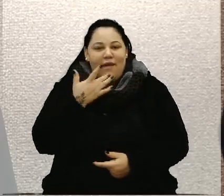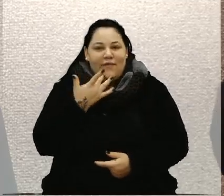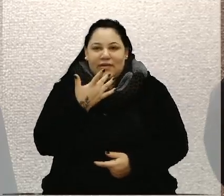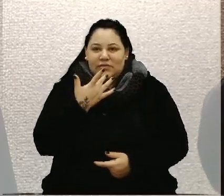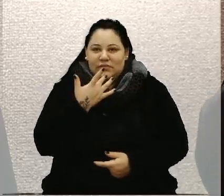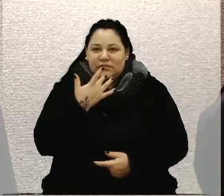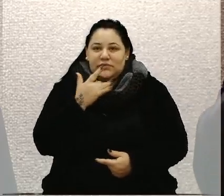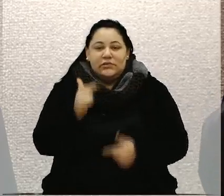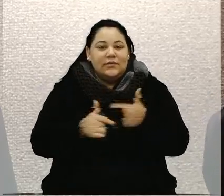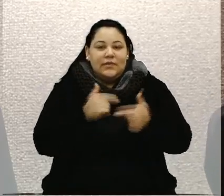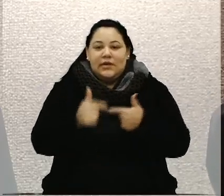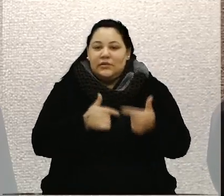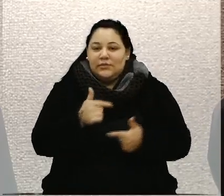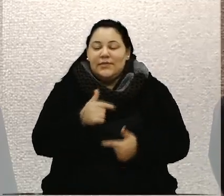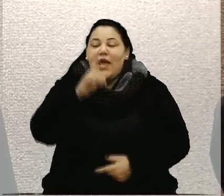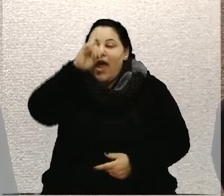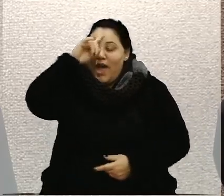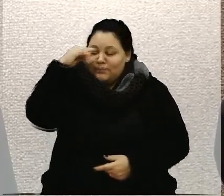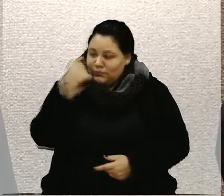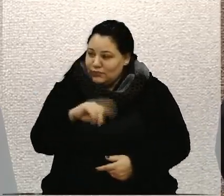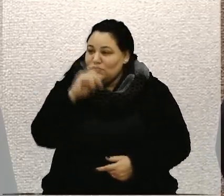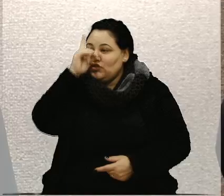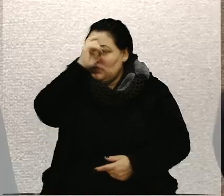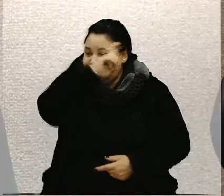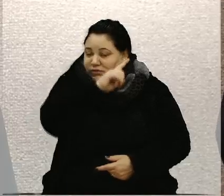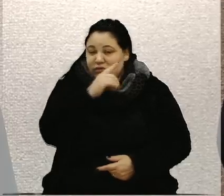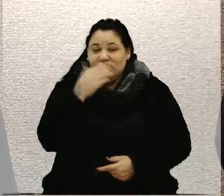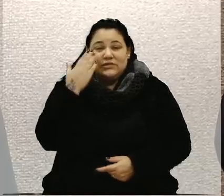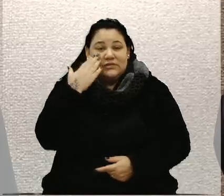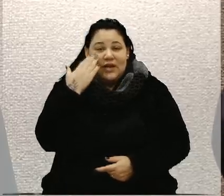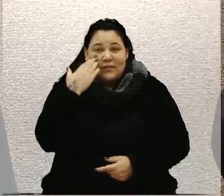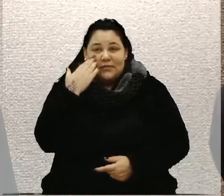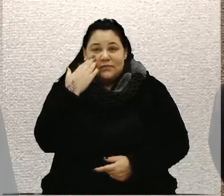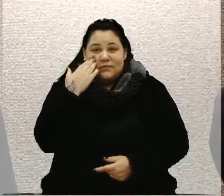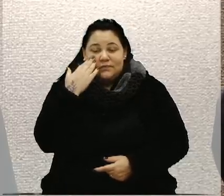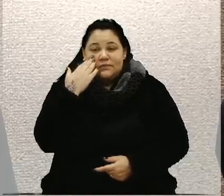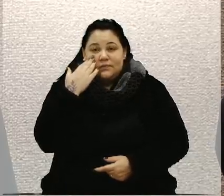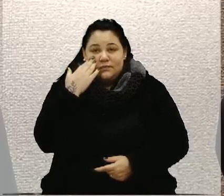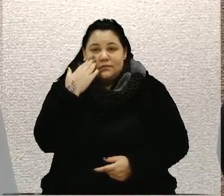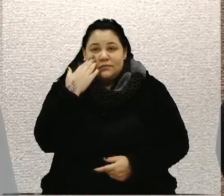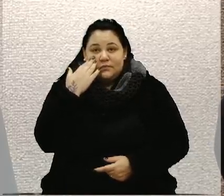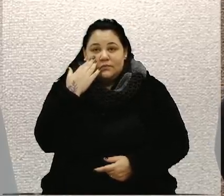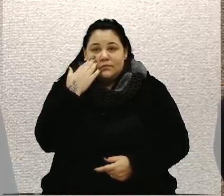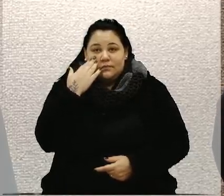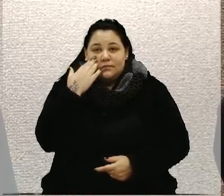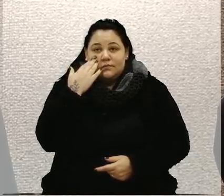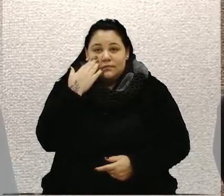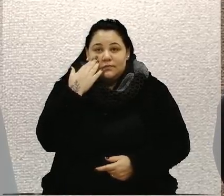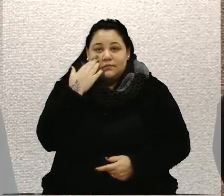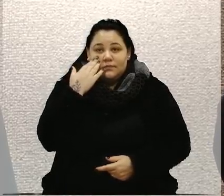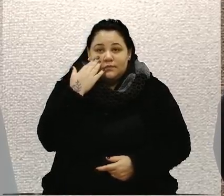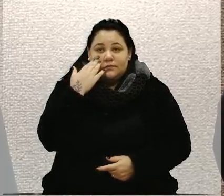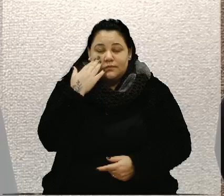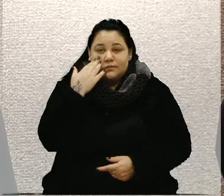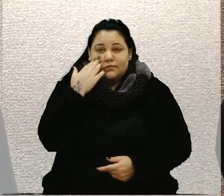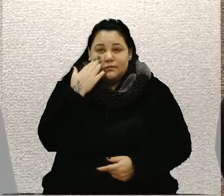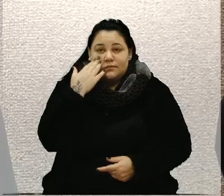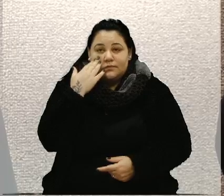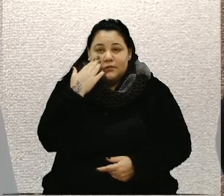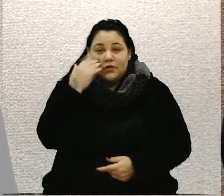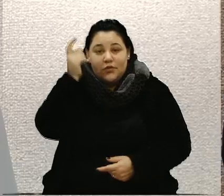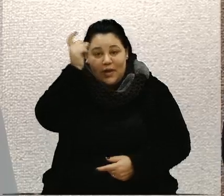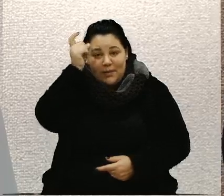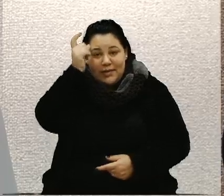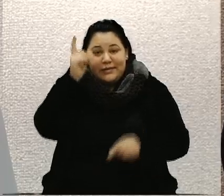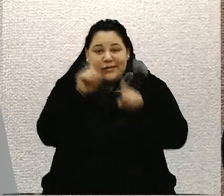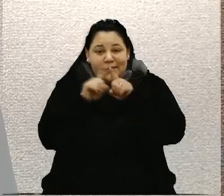vocês também é árduo. A gente sabe que o capeta também coloca dificuldades no nosso caminho